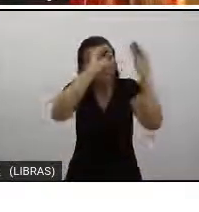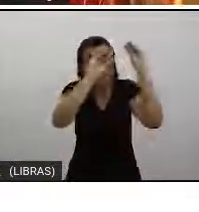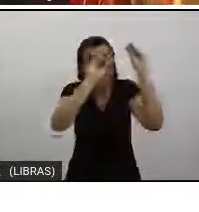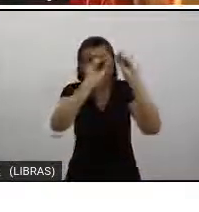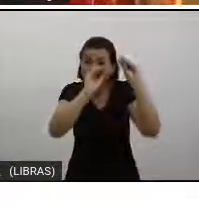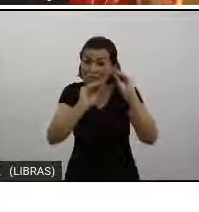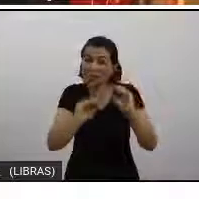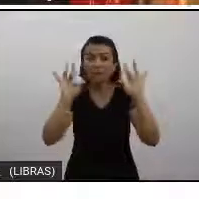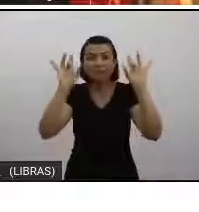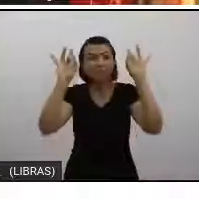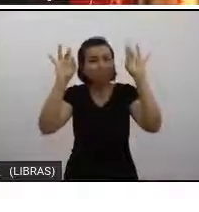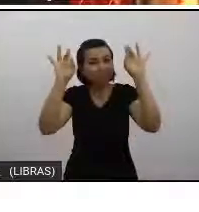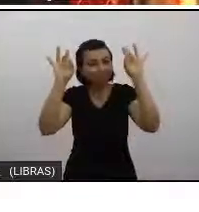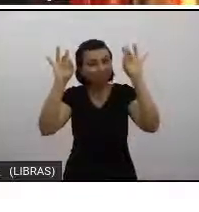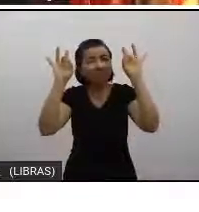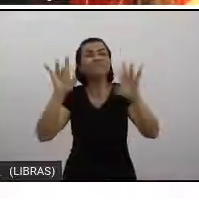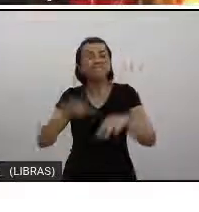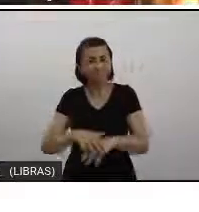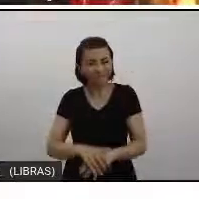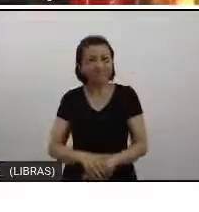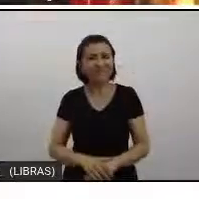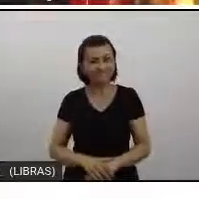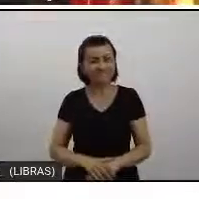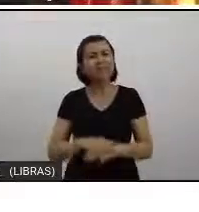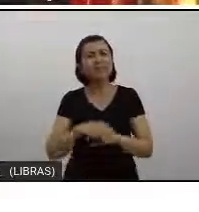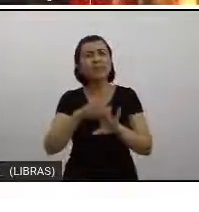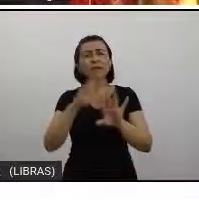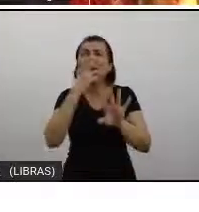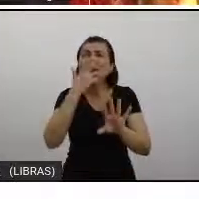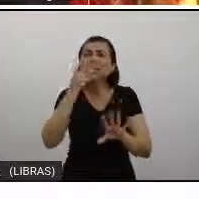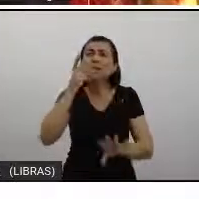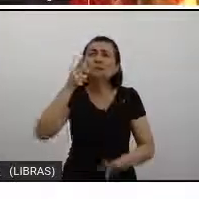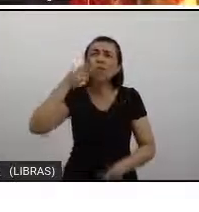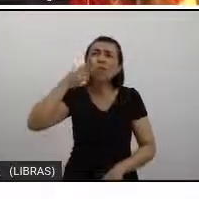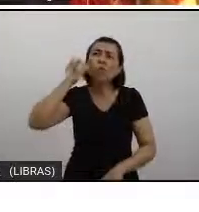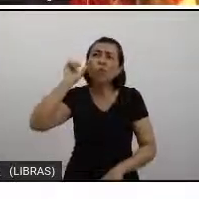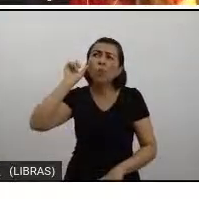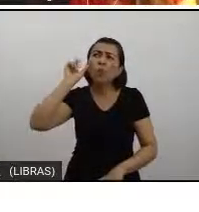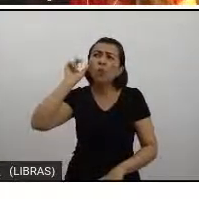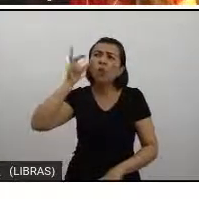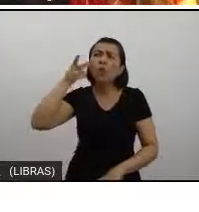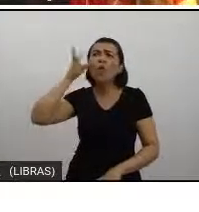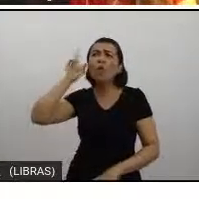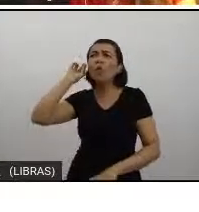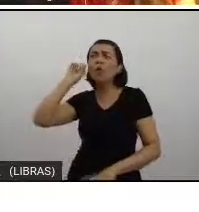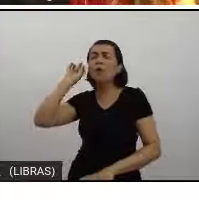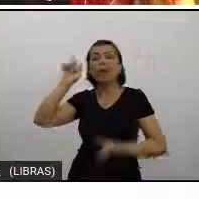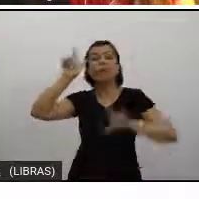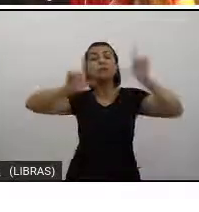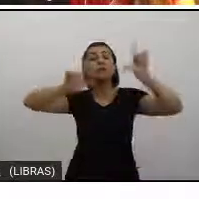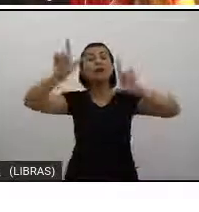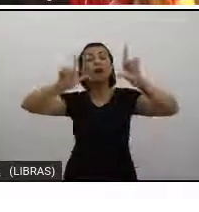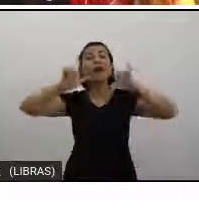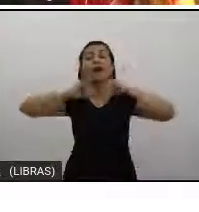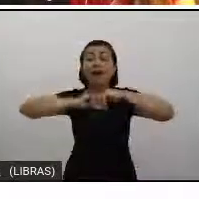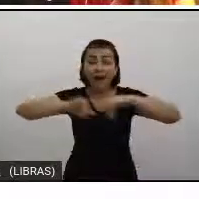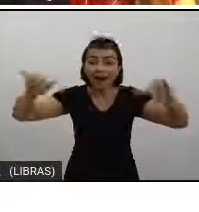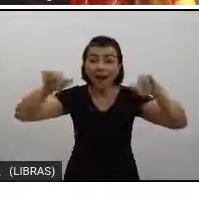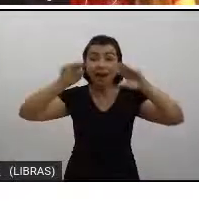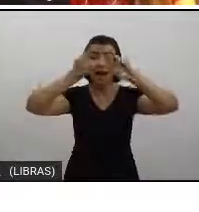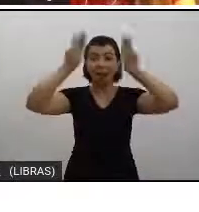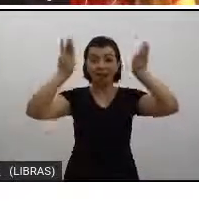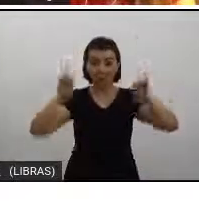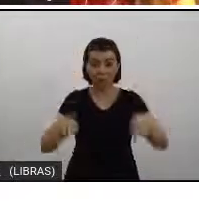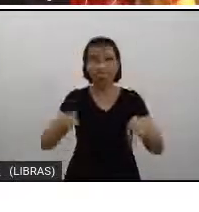especial, acho que ontem ou antes de ontem eu vi na TV os museus abrindo aqui. E essa,